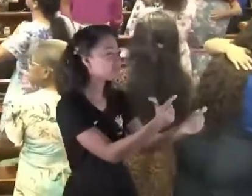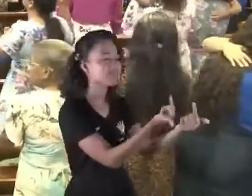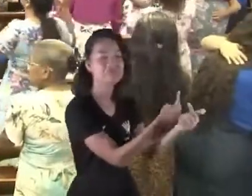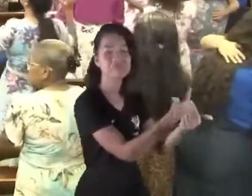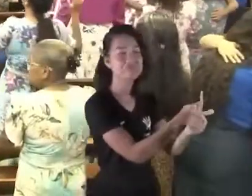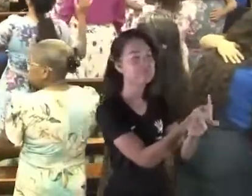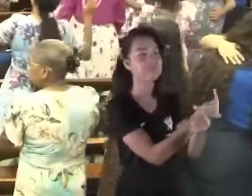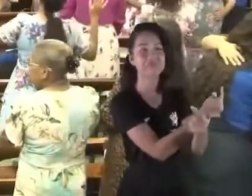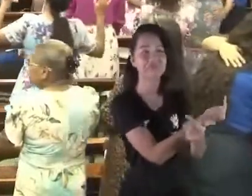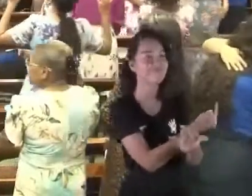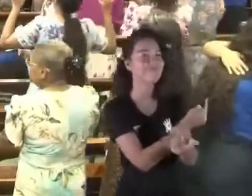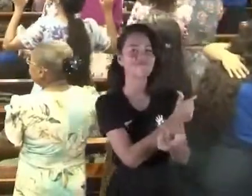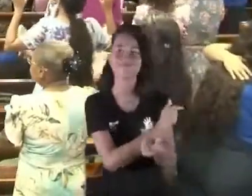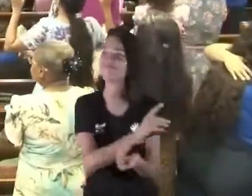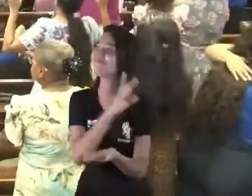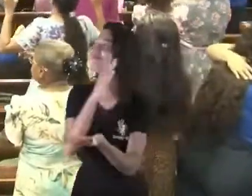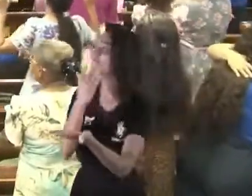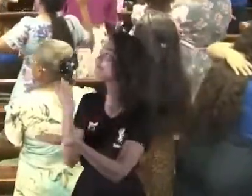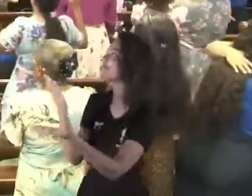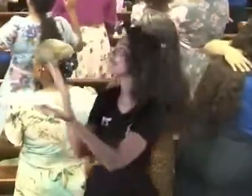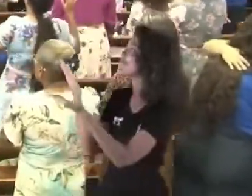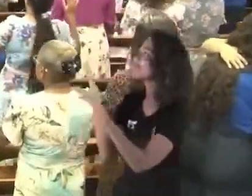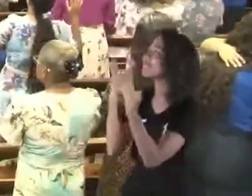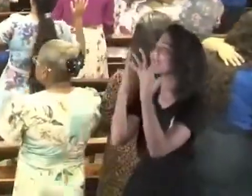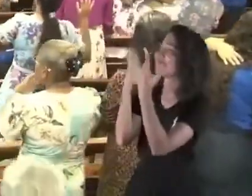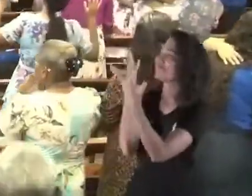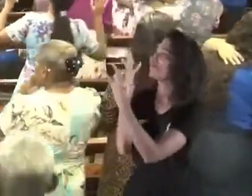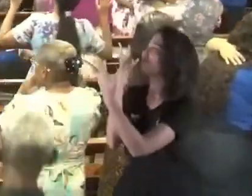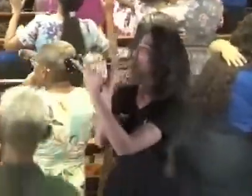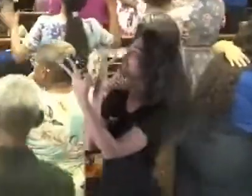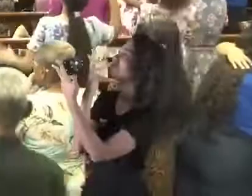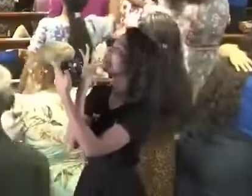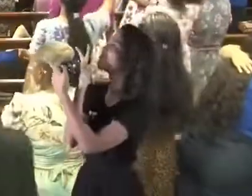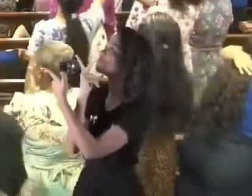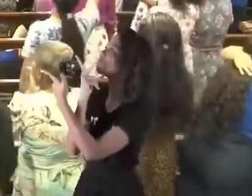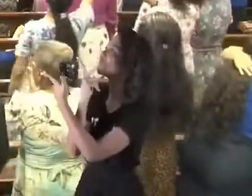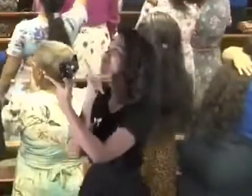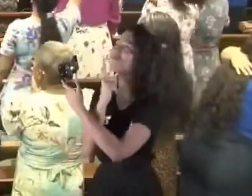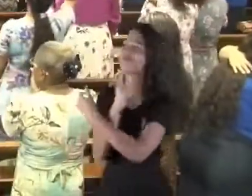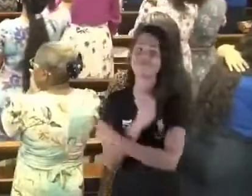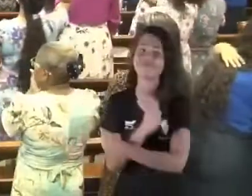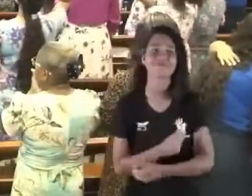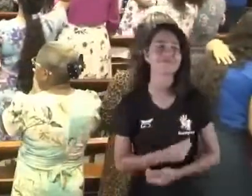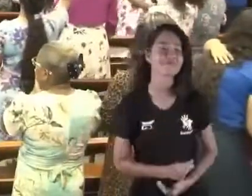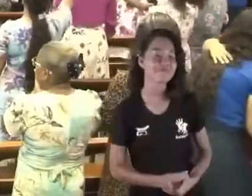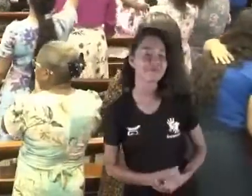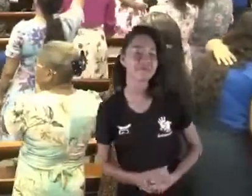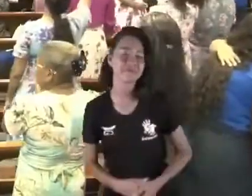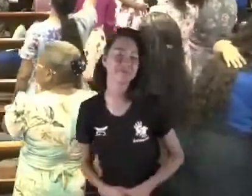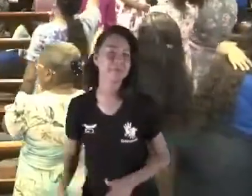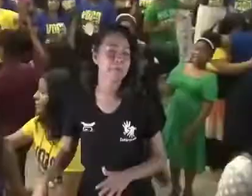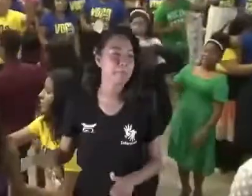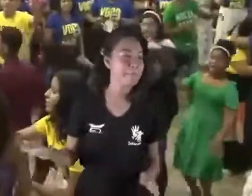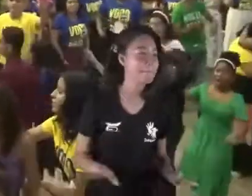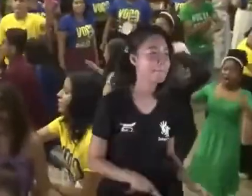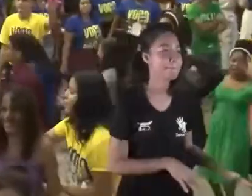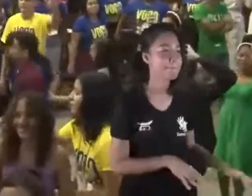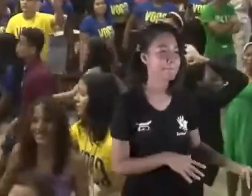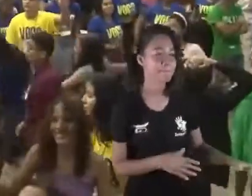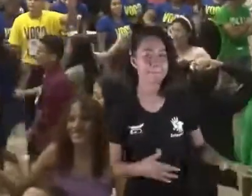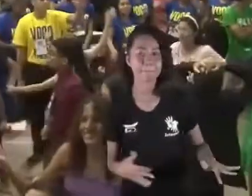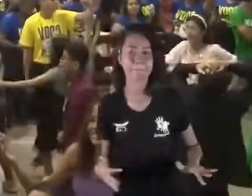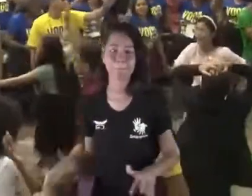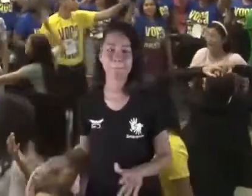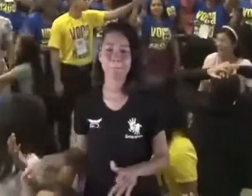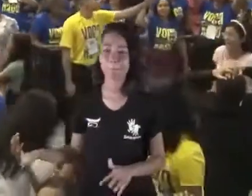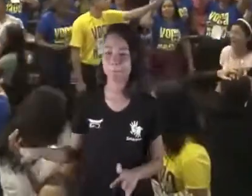Milhares. Vem 88. E milhares. Tá vindo 88. Porque ele vive. Me dê